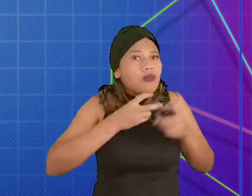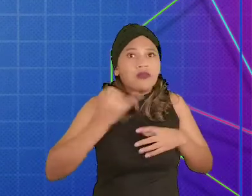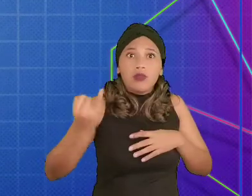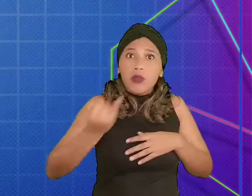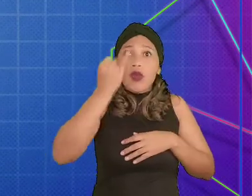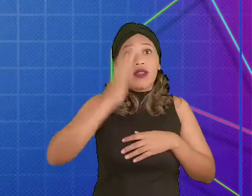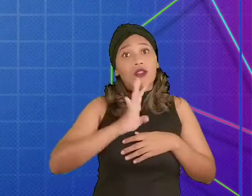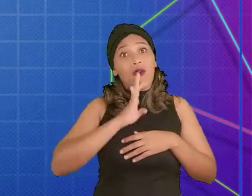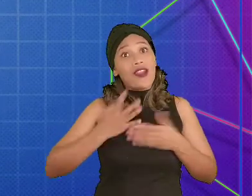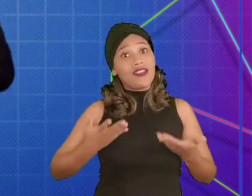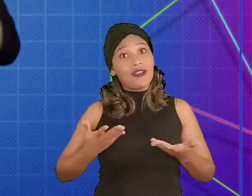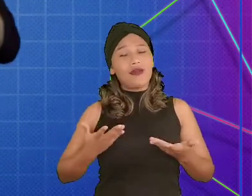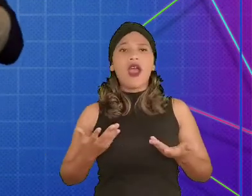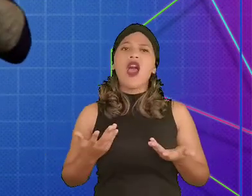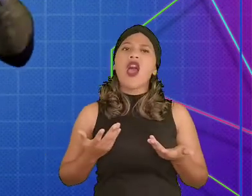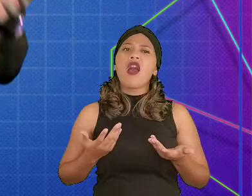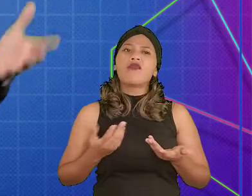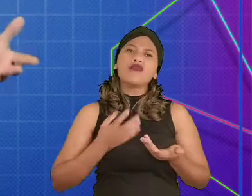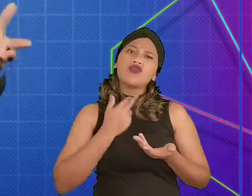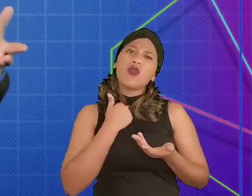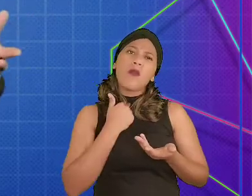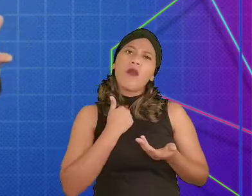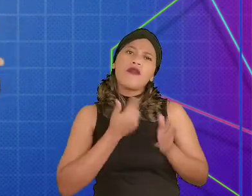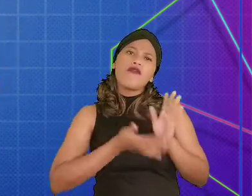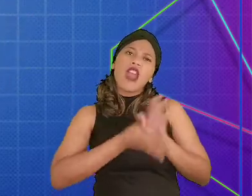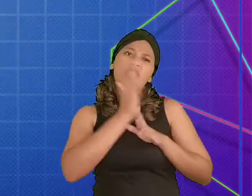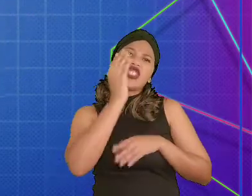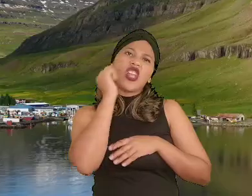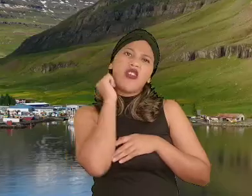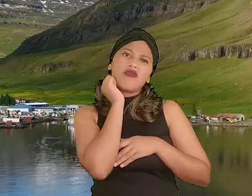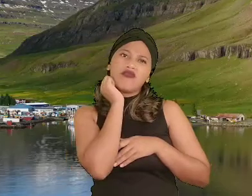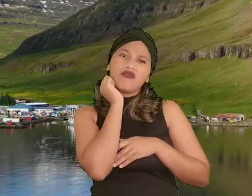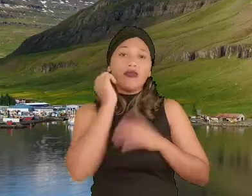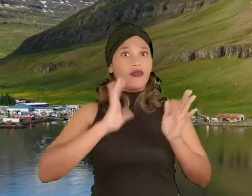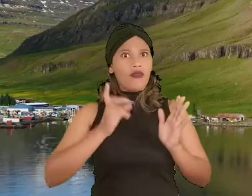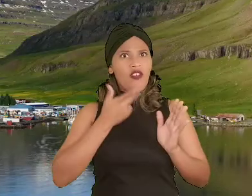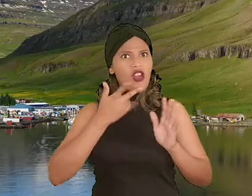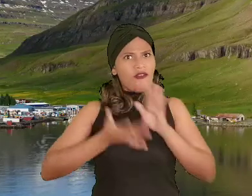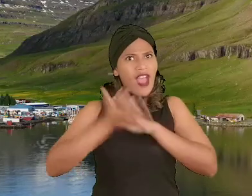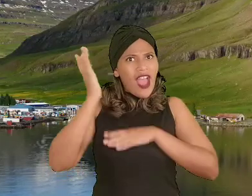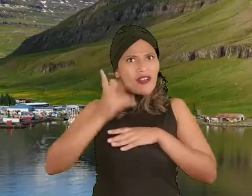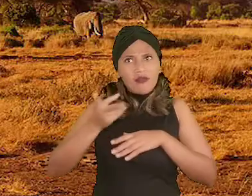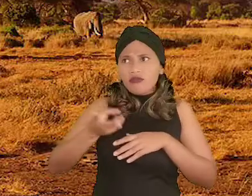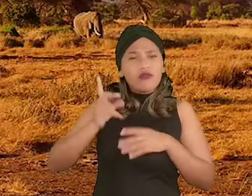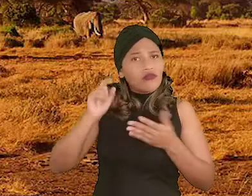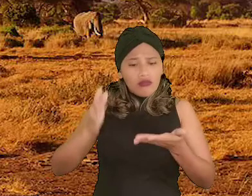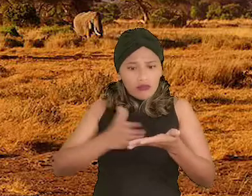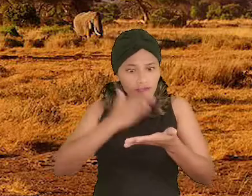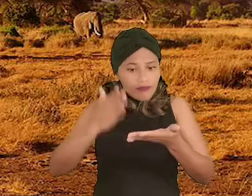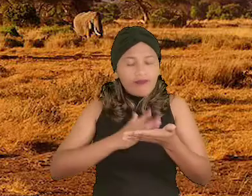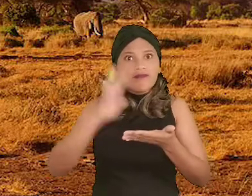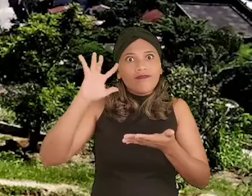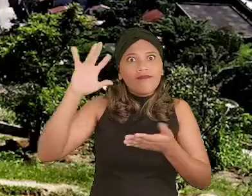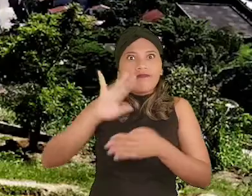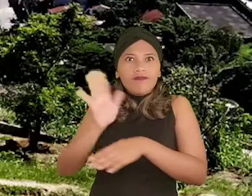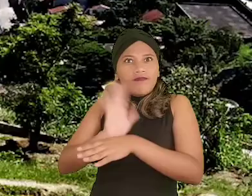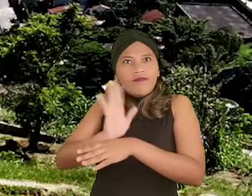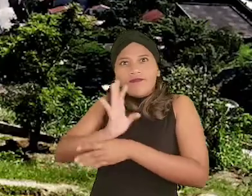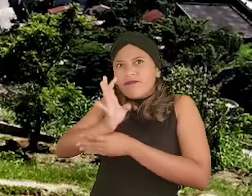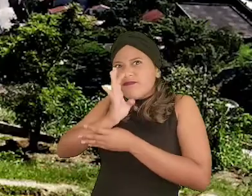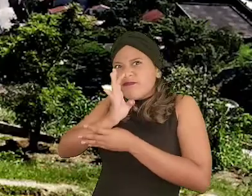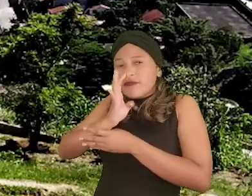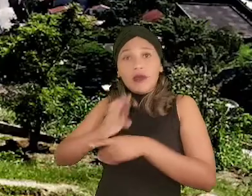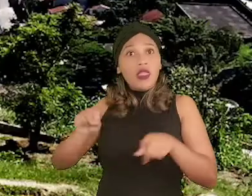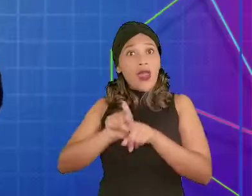importante conhecê-las. Ah, mas eu não posso viajar, professor. Mas eu não estou falando apenas de viajar, eu falo de ler livros, ver filmes e